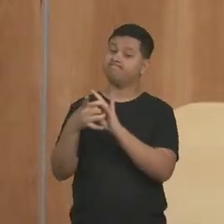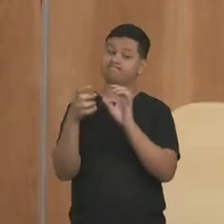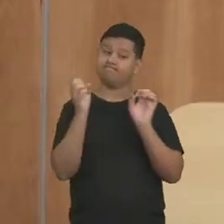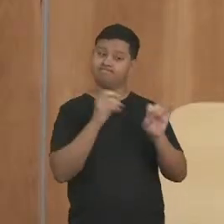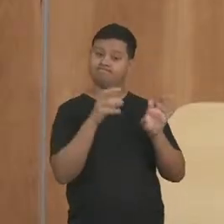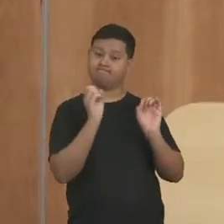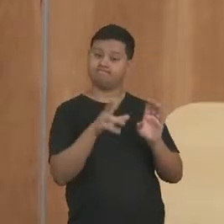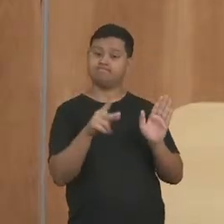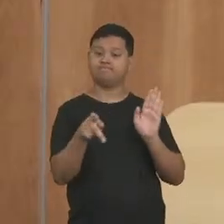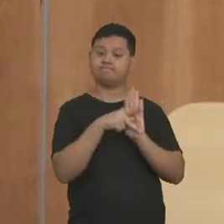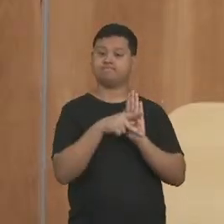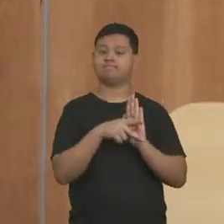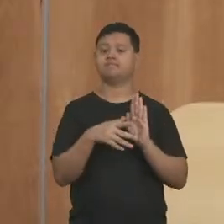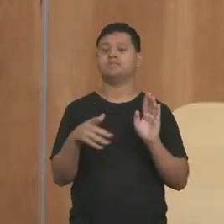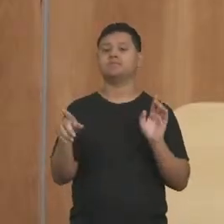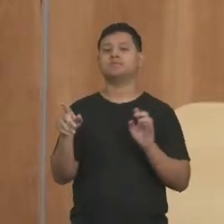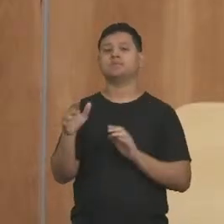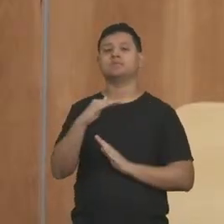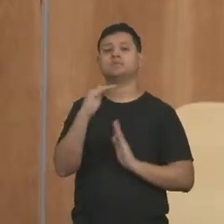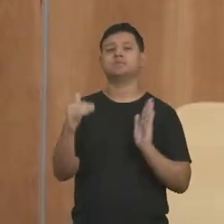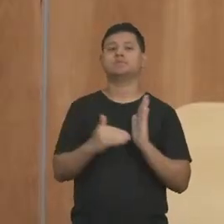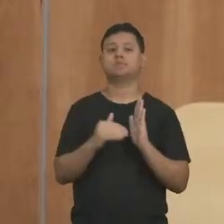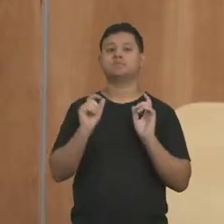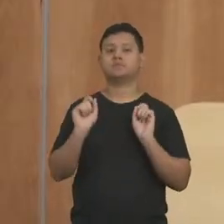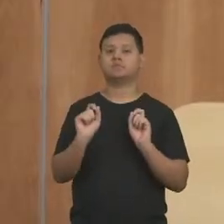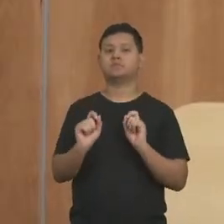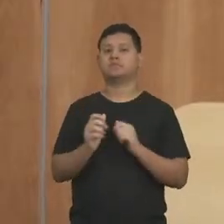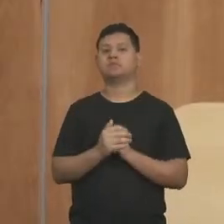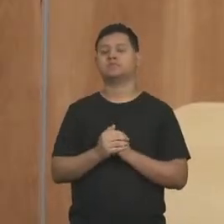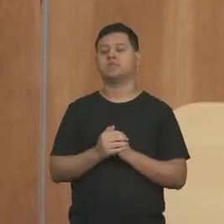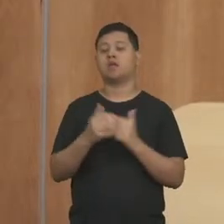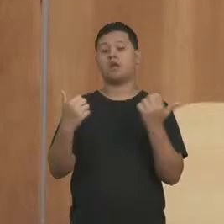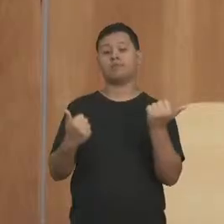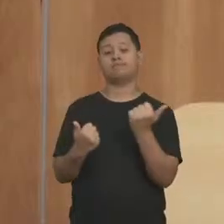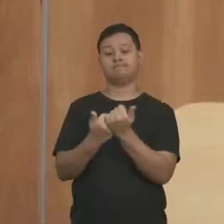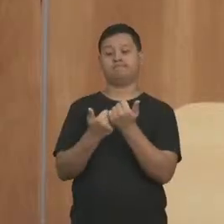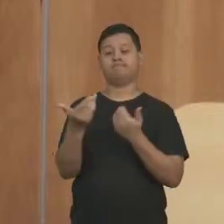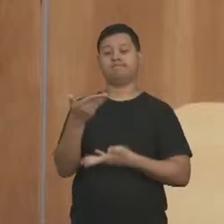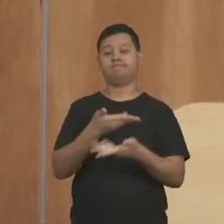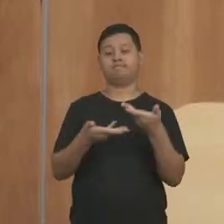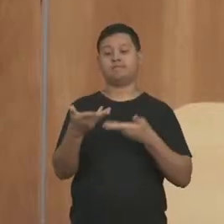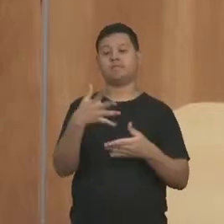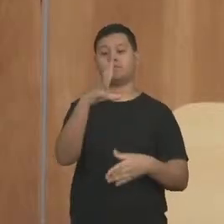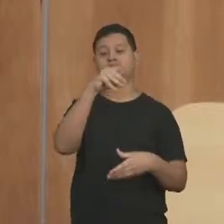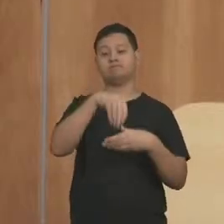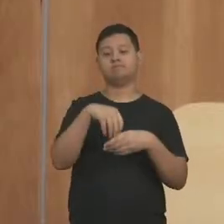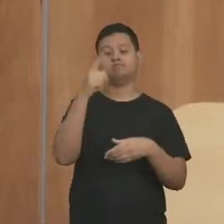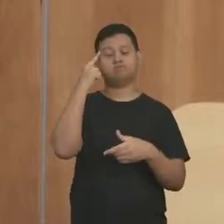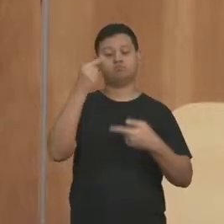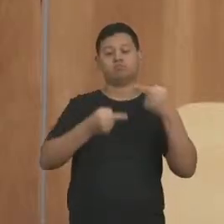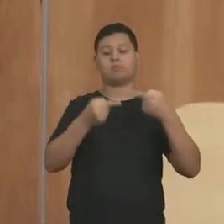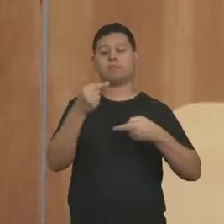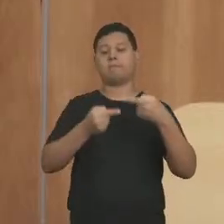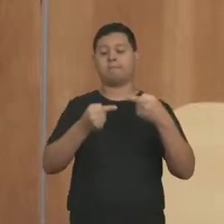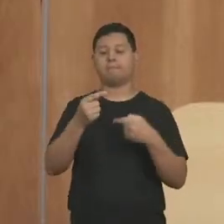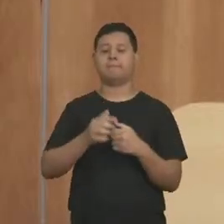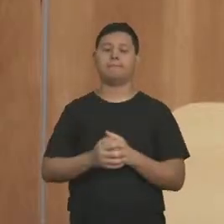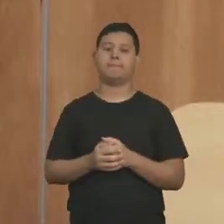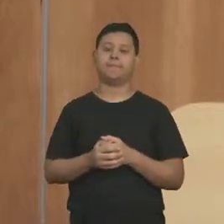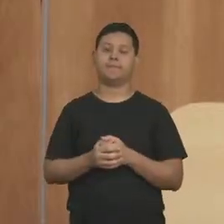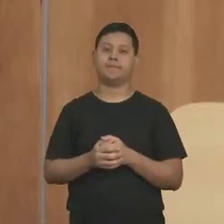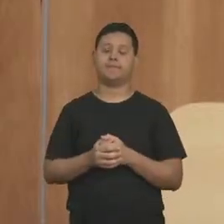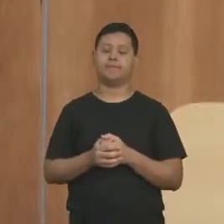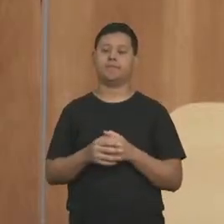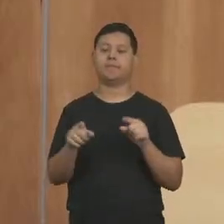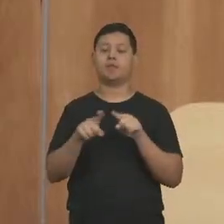para a população. E por último, colaborar na implantação de política e